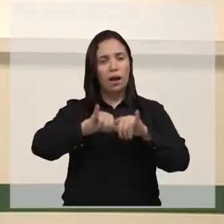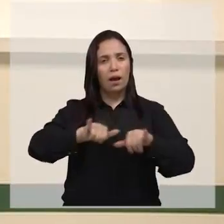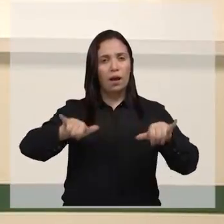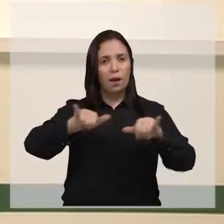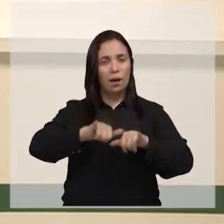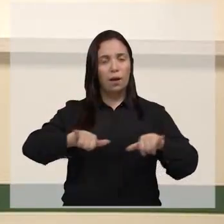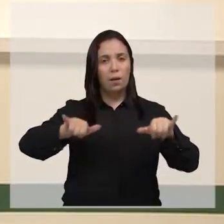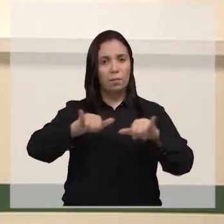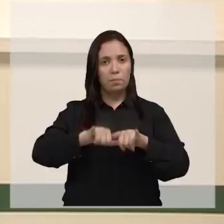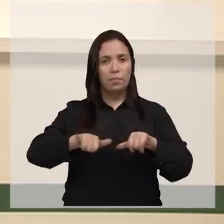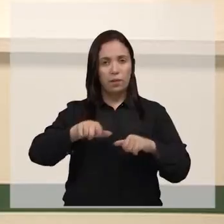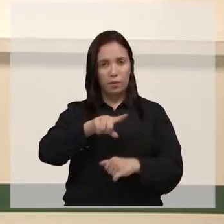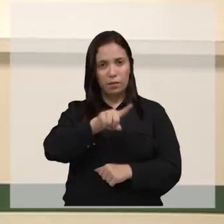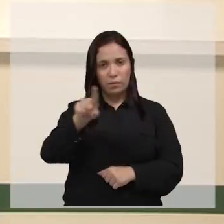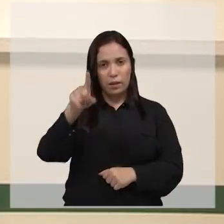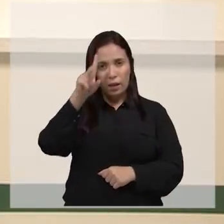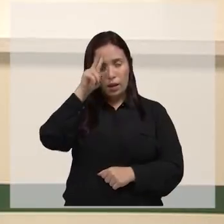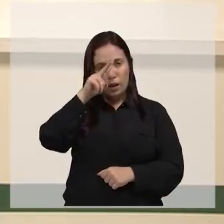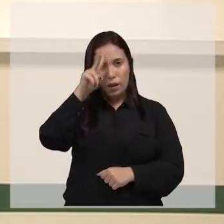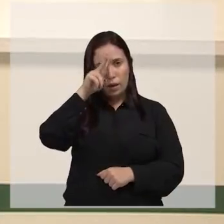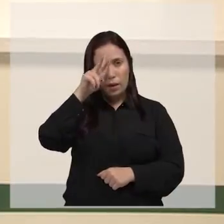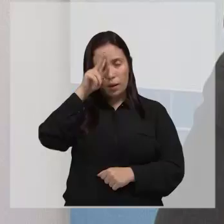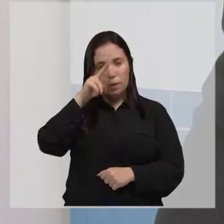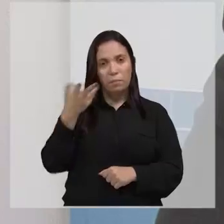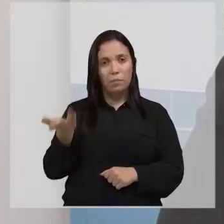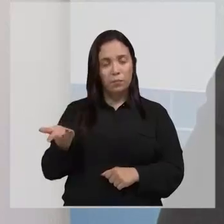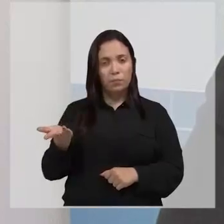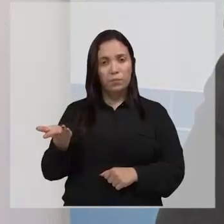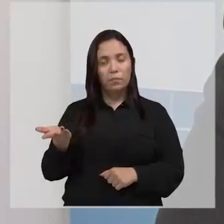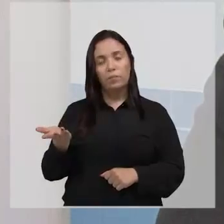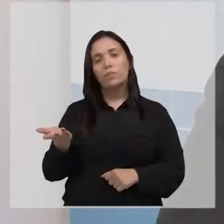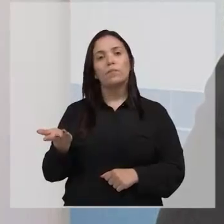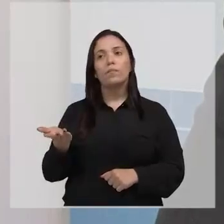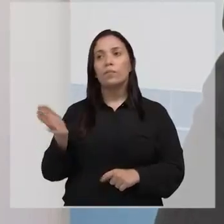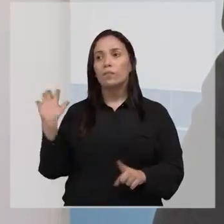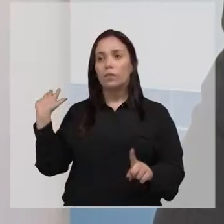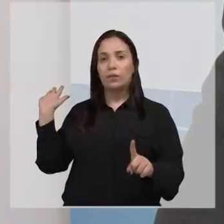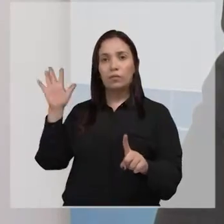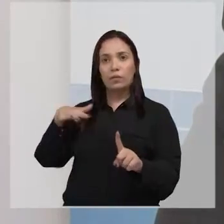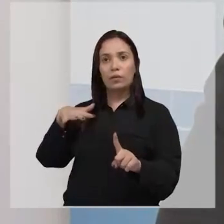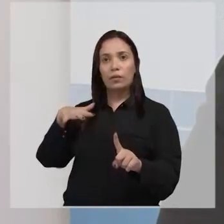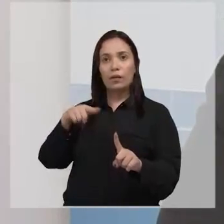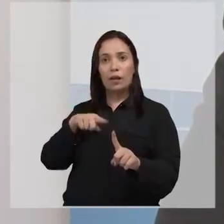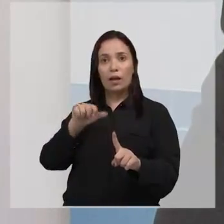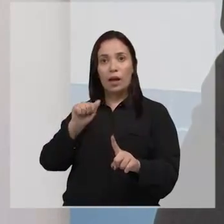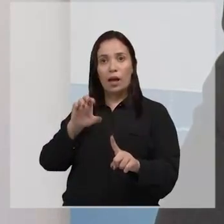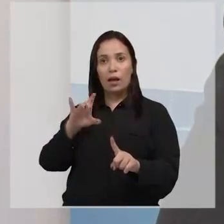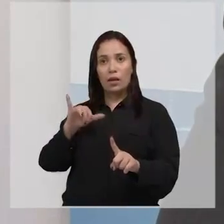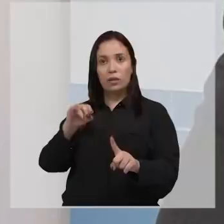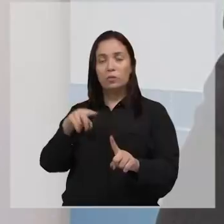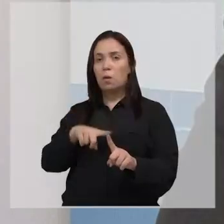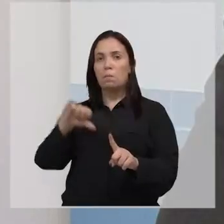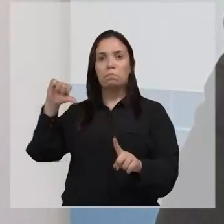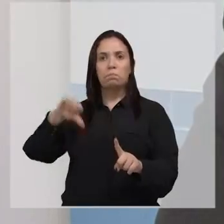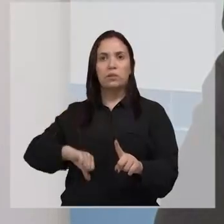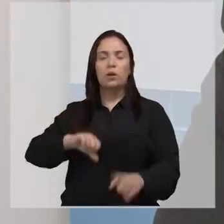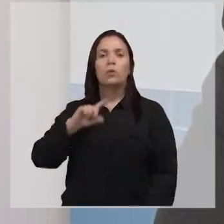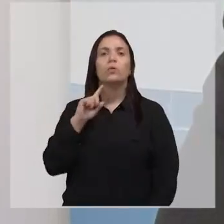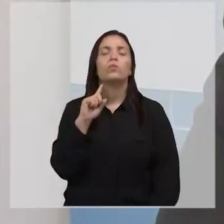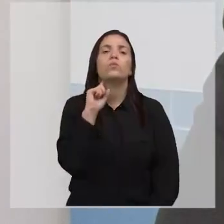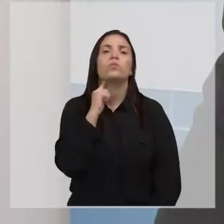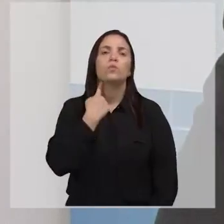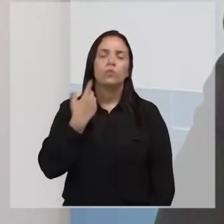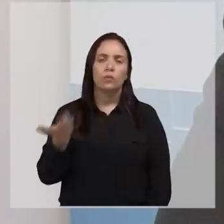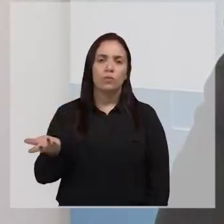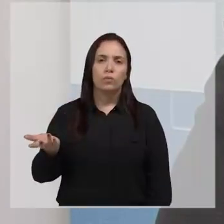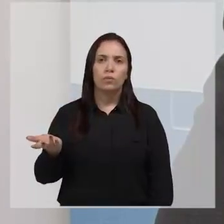até votado nele. E quando se descortinou quem era Aécio Neves, era um tremendo canalha da pior espécie, que